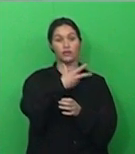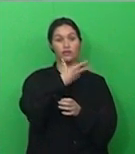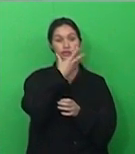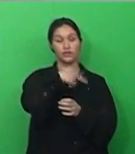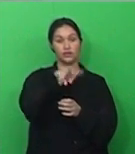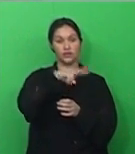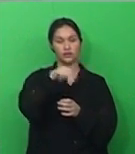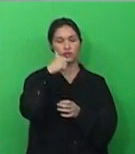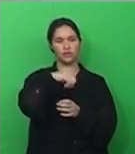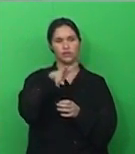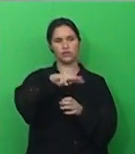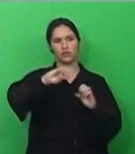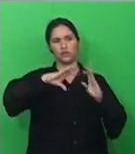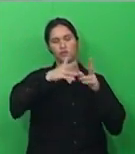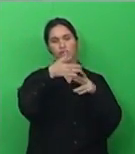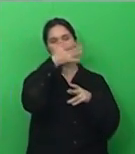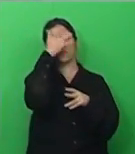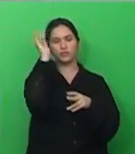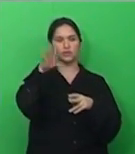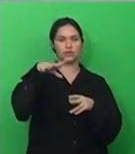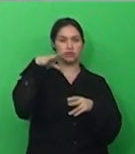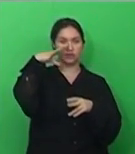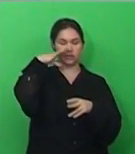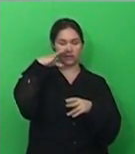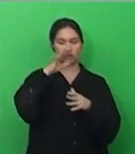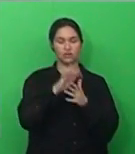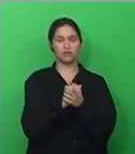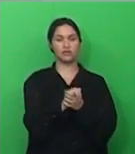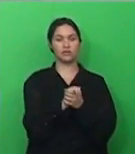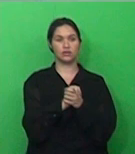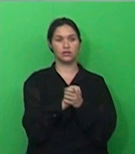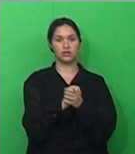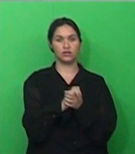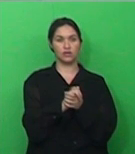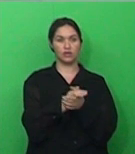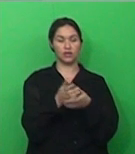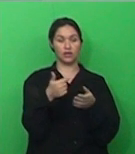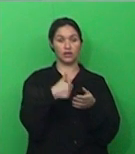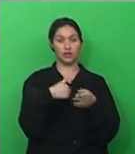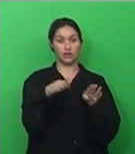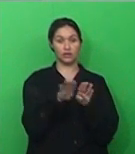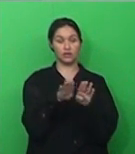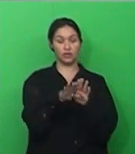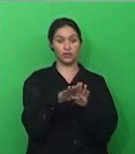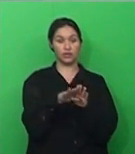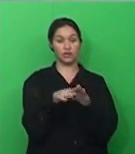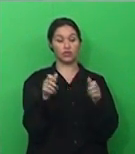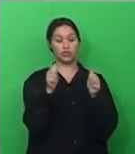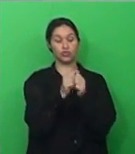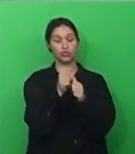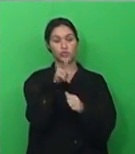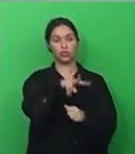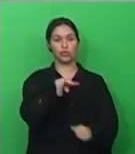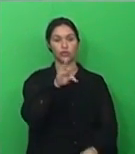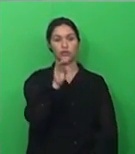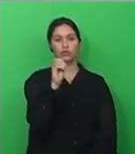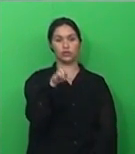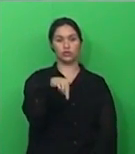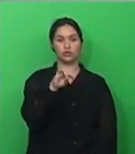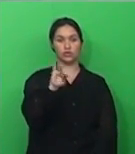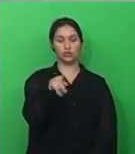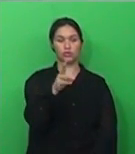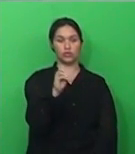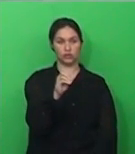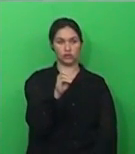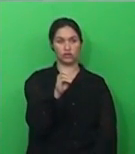e público que nos acompanham, eu gostaria também de acompanhar a fala do vereador Toninho. Esperamos que